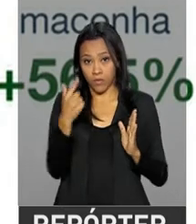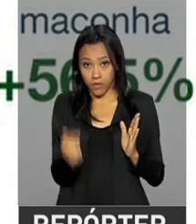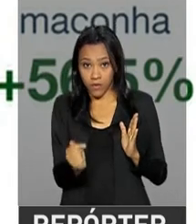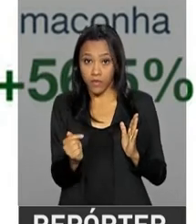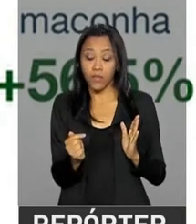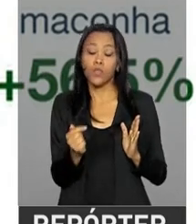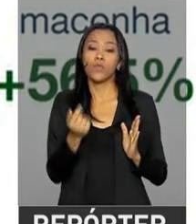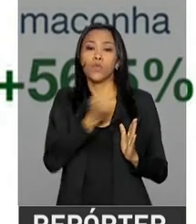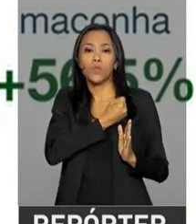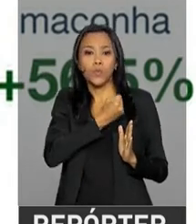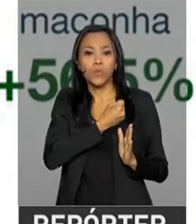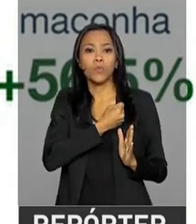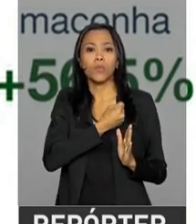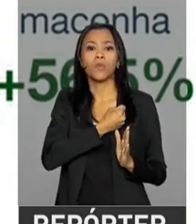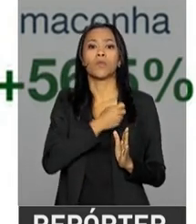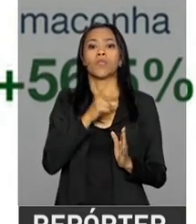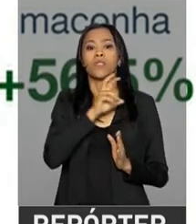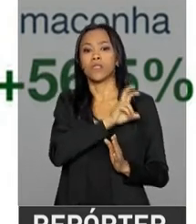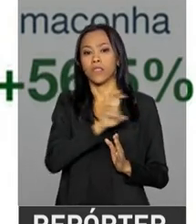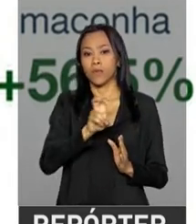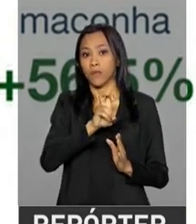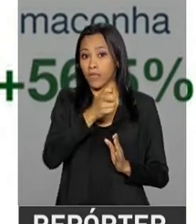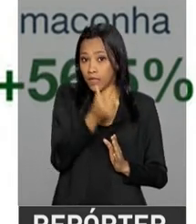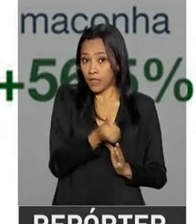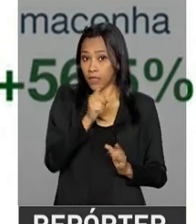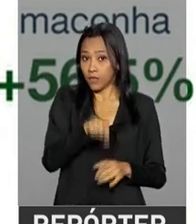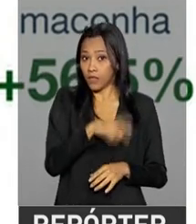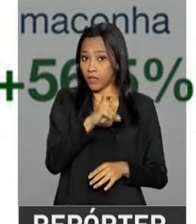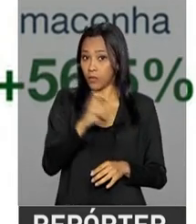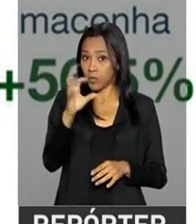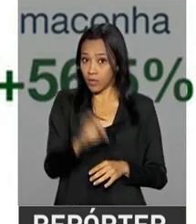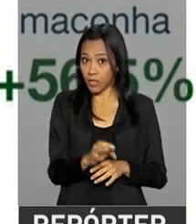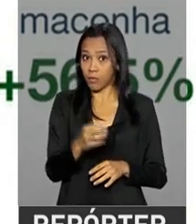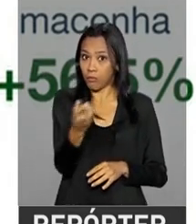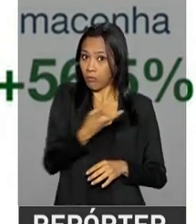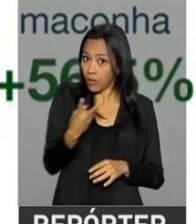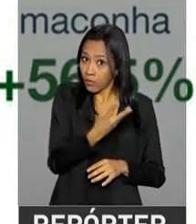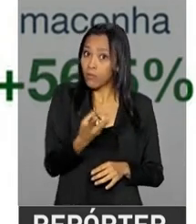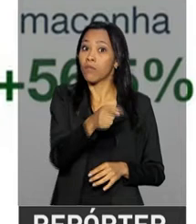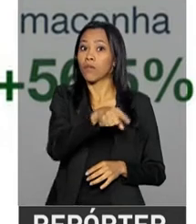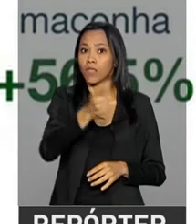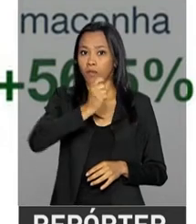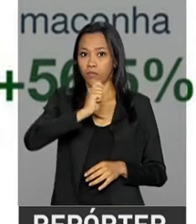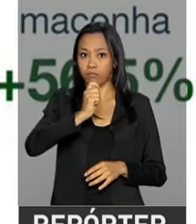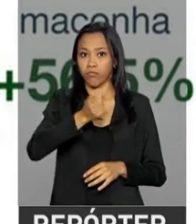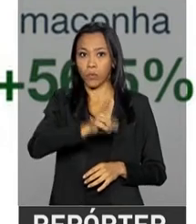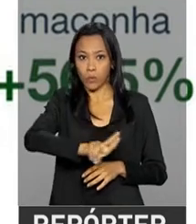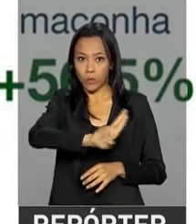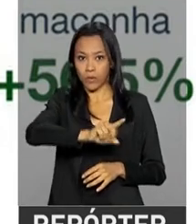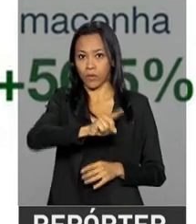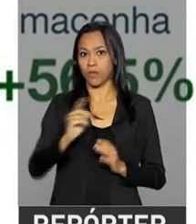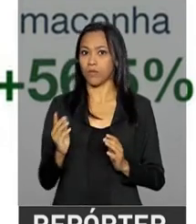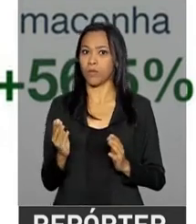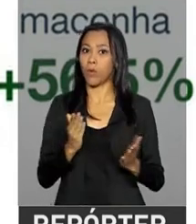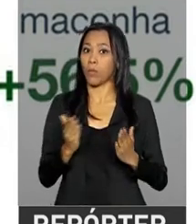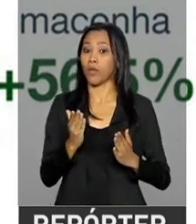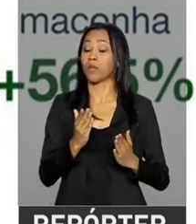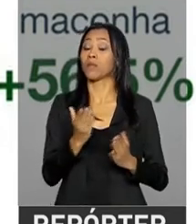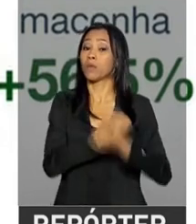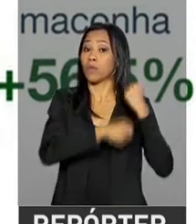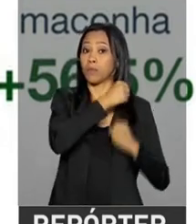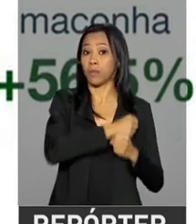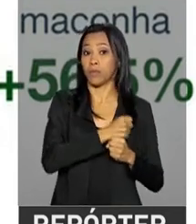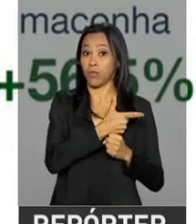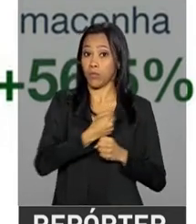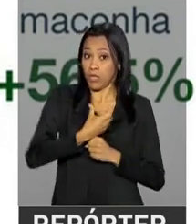número 56 25% maior da de de maconha do que do ano de 2016 armas